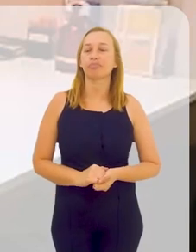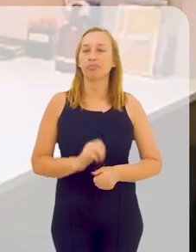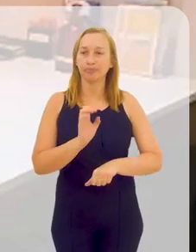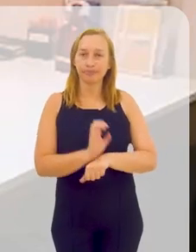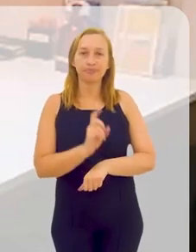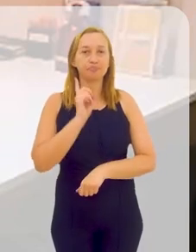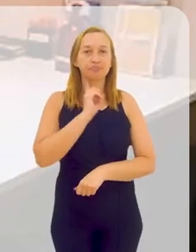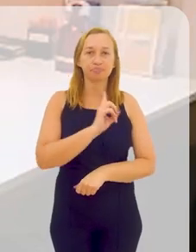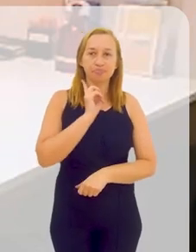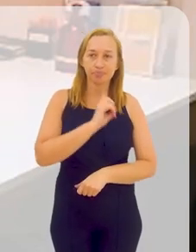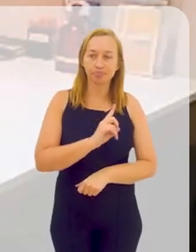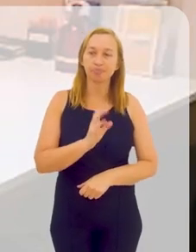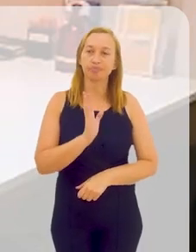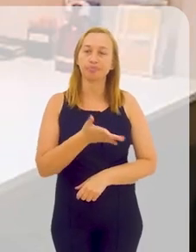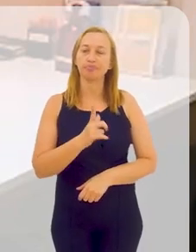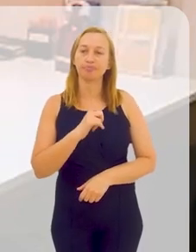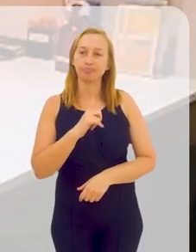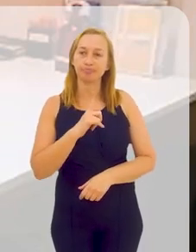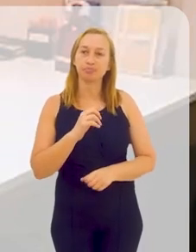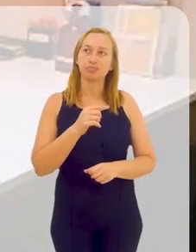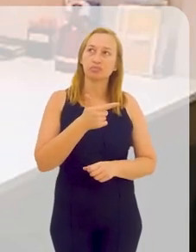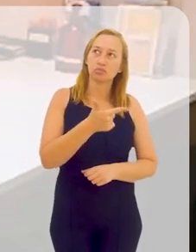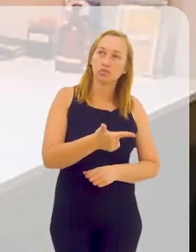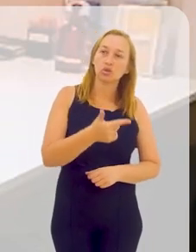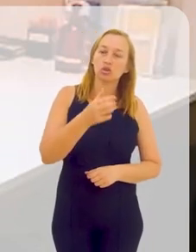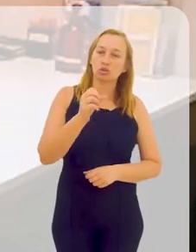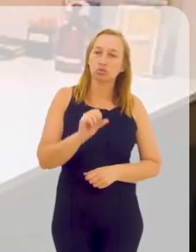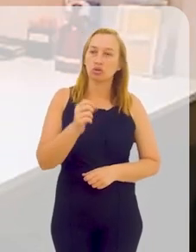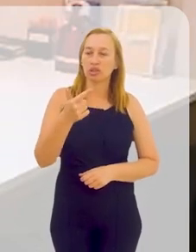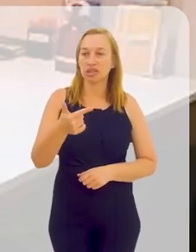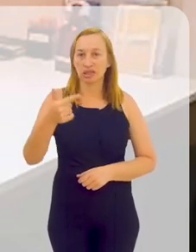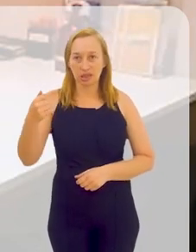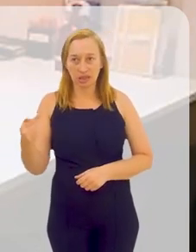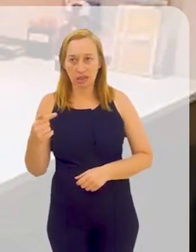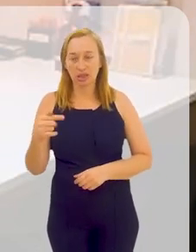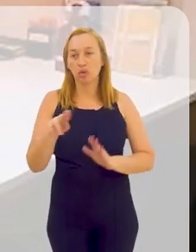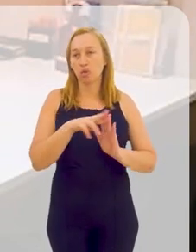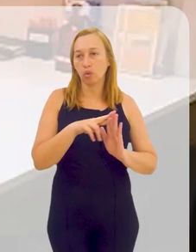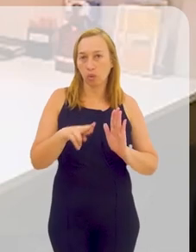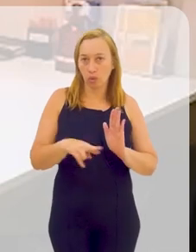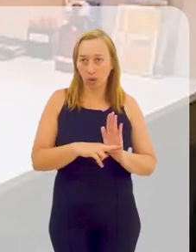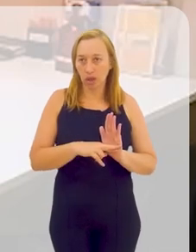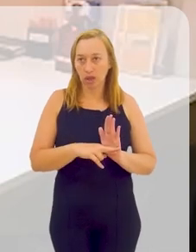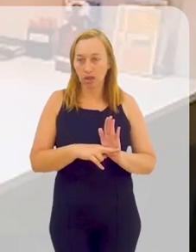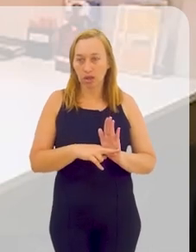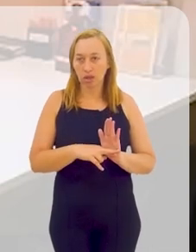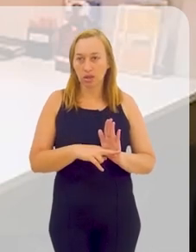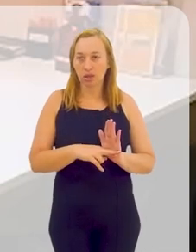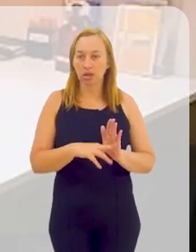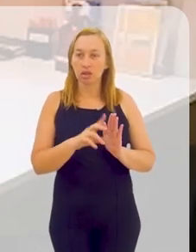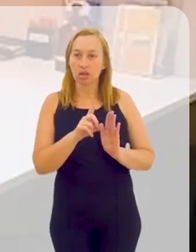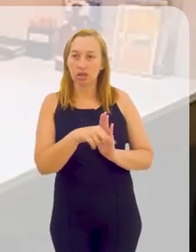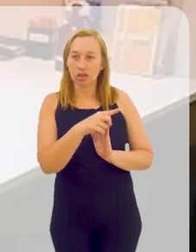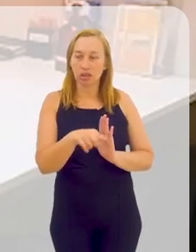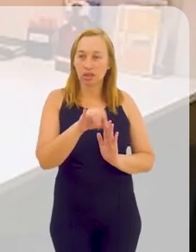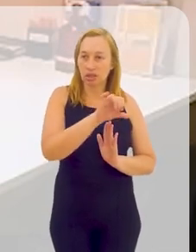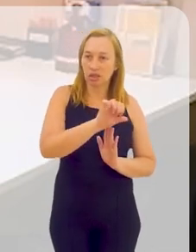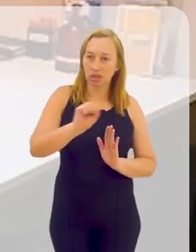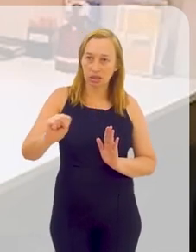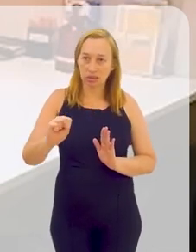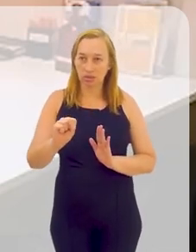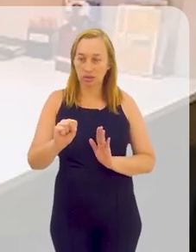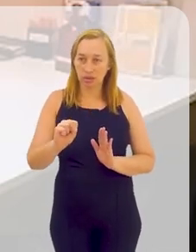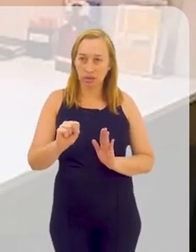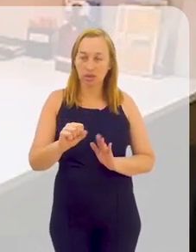o estado de Minas Gerais ele já tem desde 2017 uma regra em que ele isenta